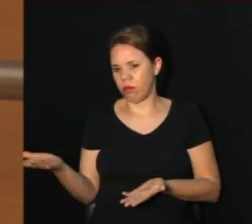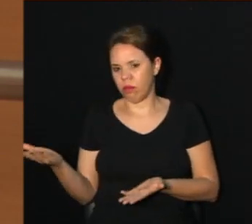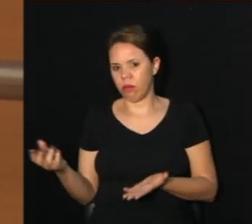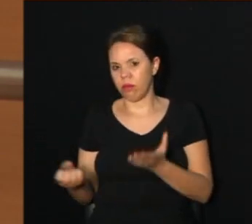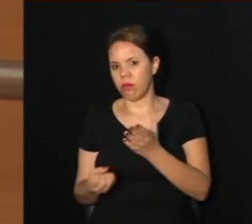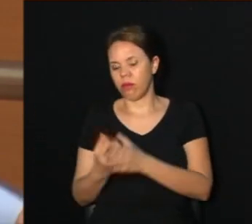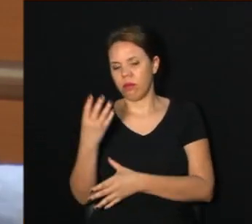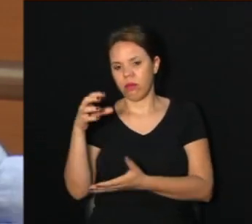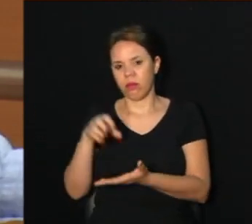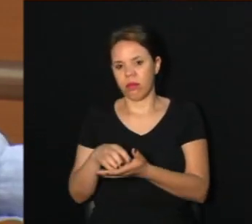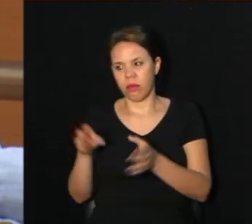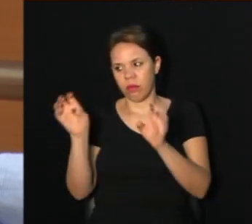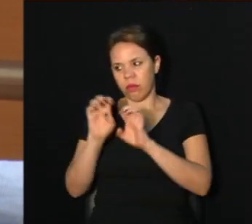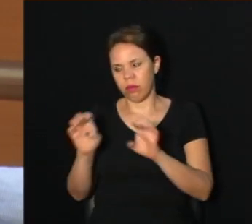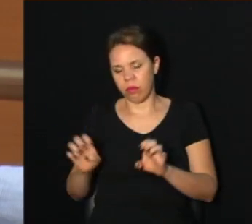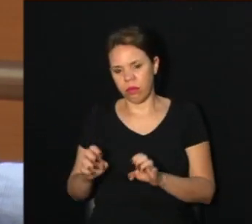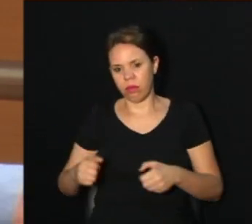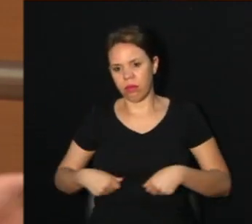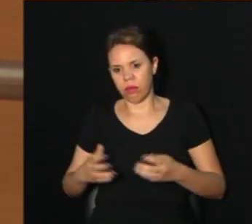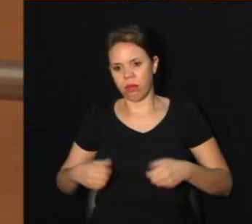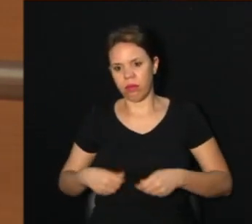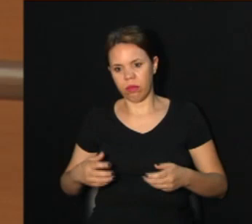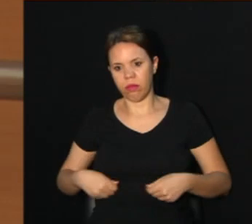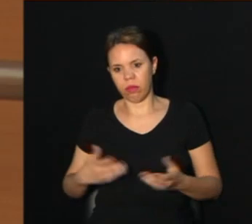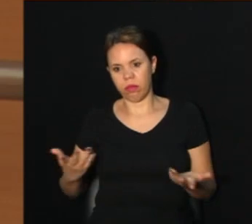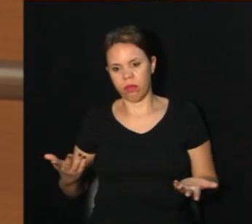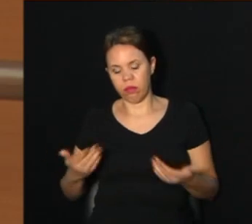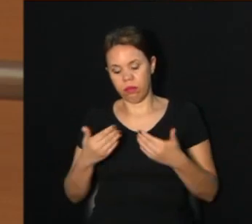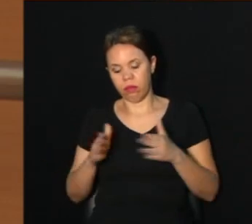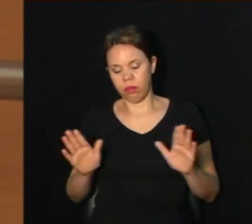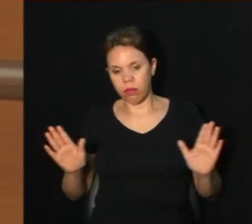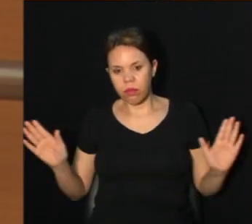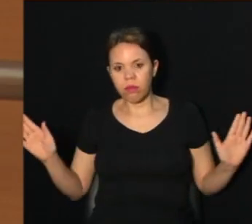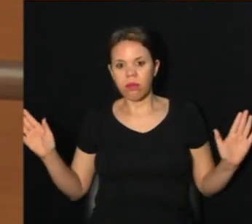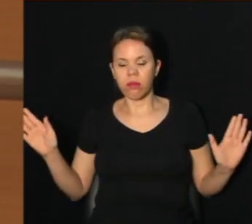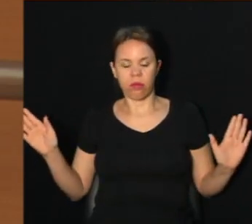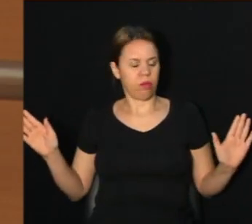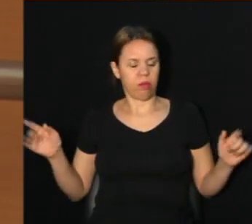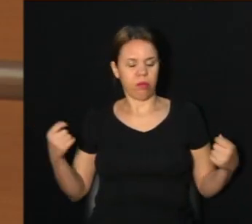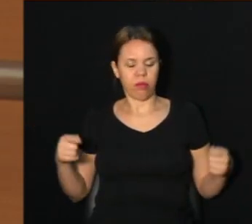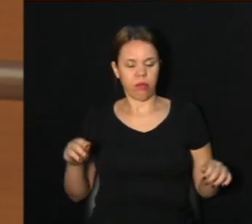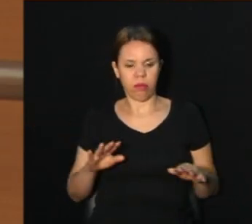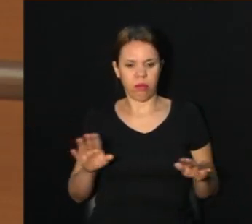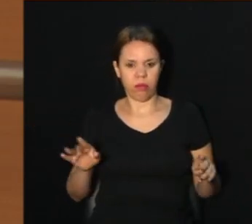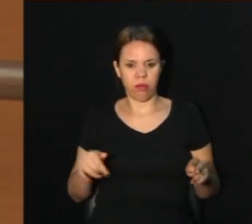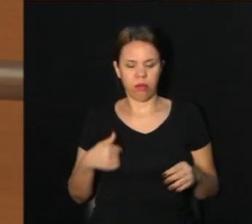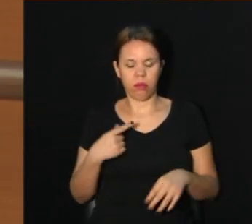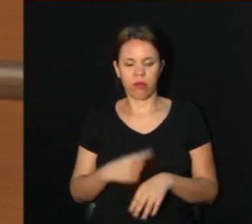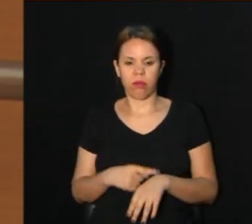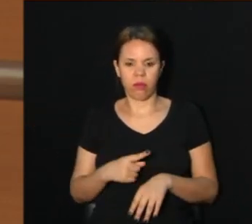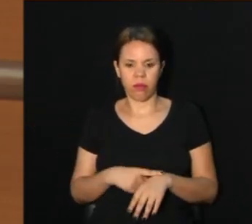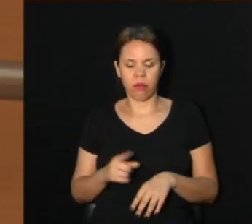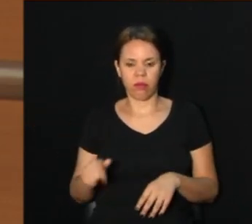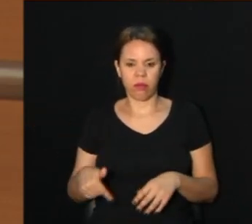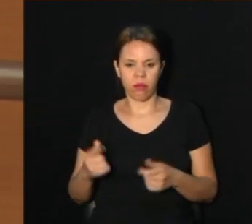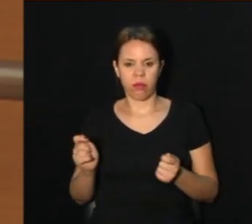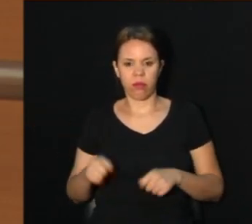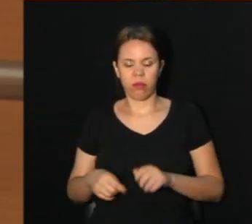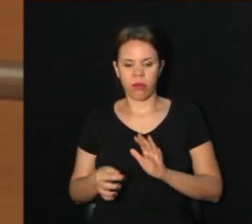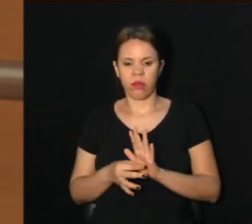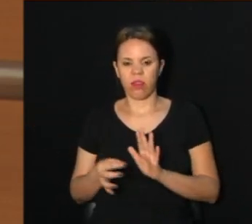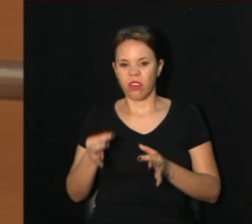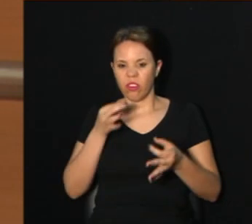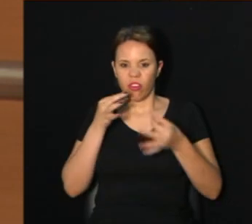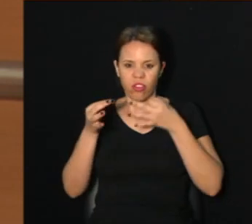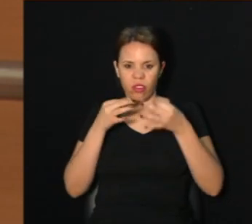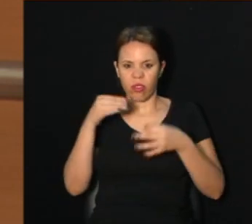criar essa estrutura. A estrutura está muito aberta, não que não seja necessário. Esse é o momento, essa é a posição crítica do Brasil